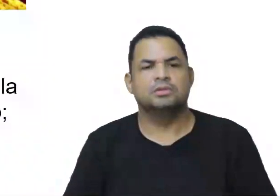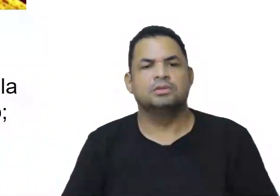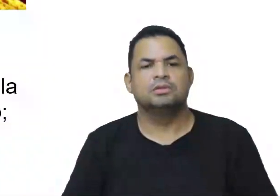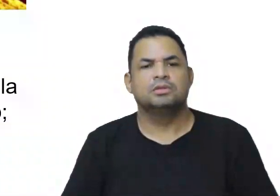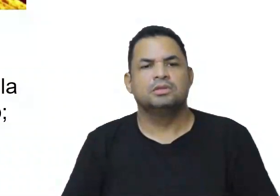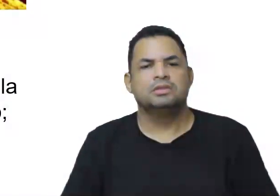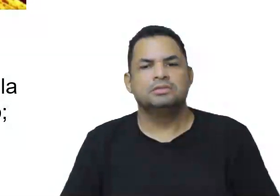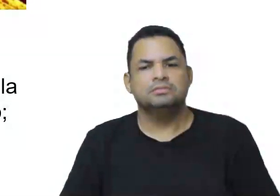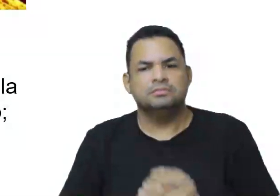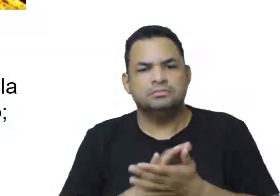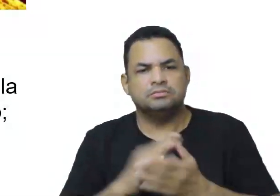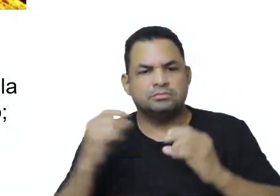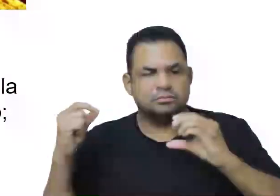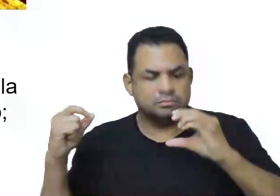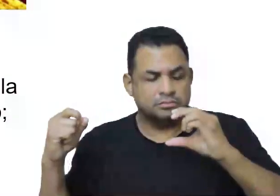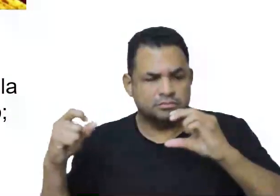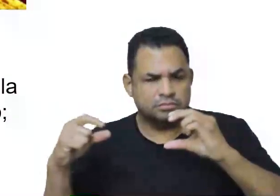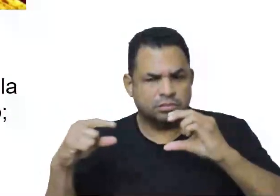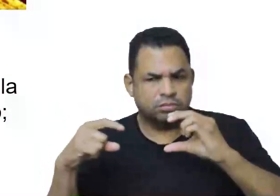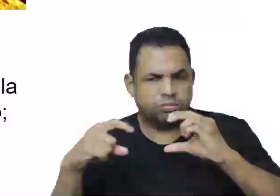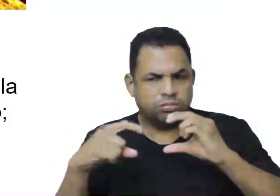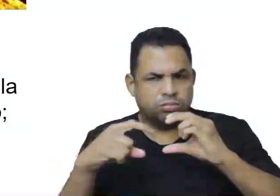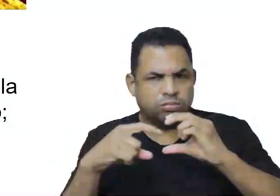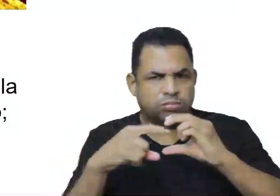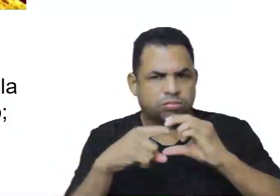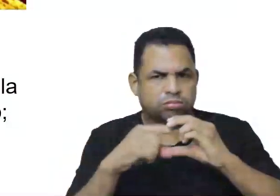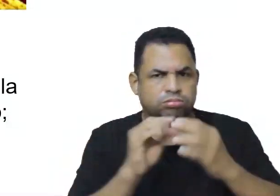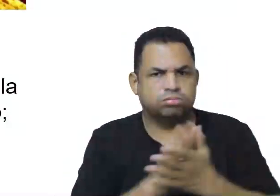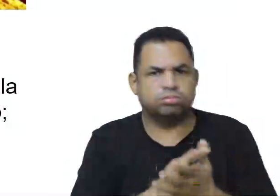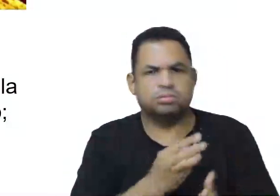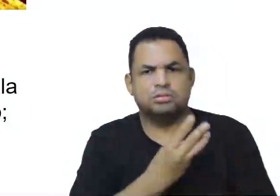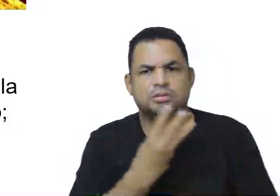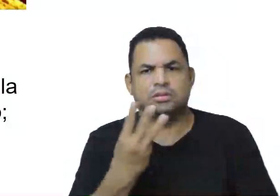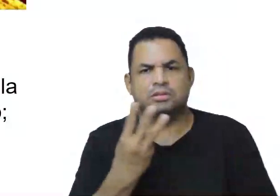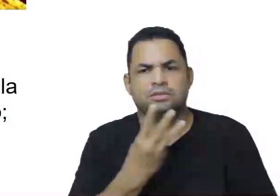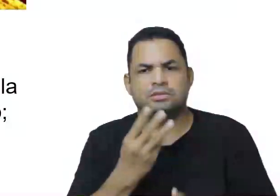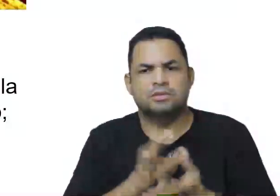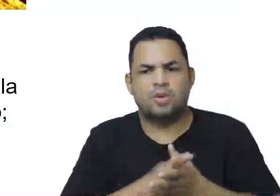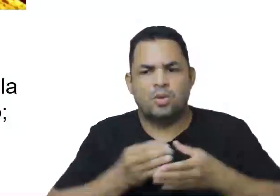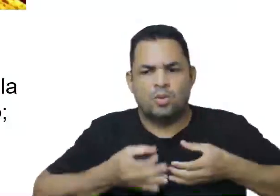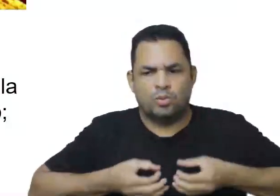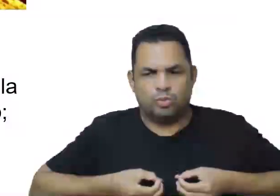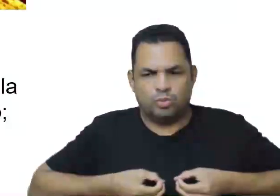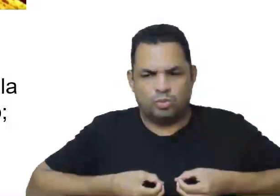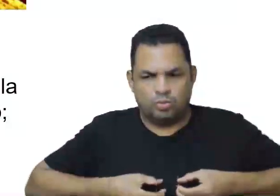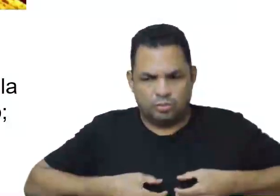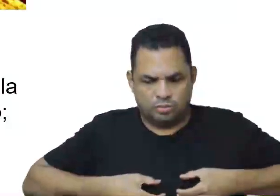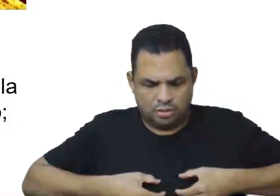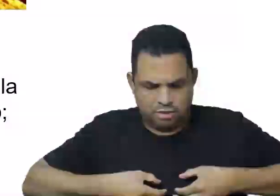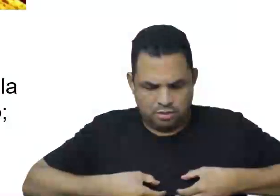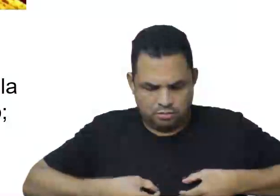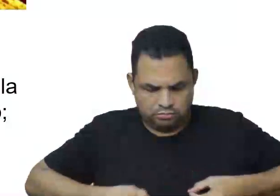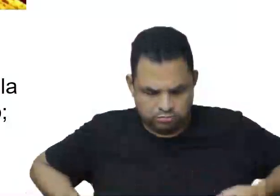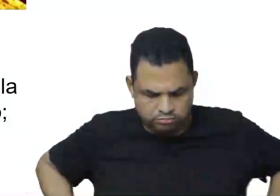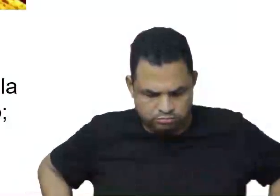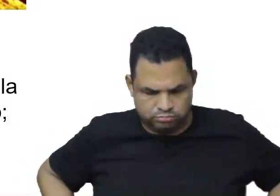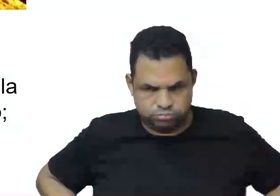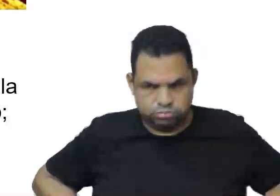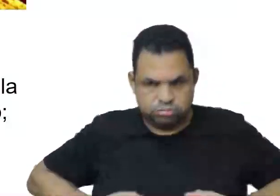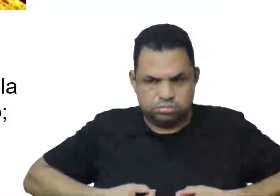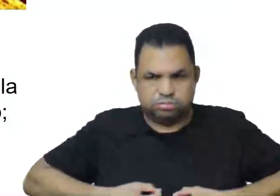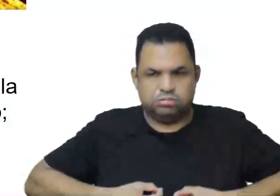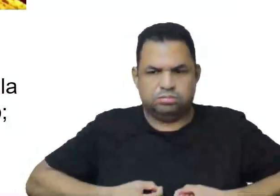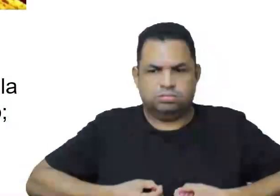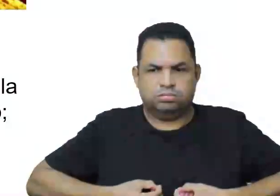Então a fecundação ocorre na terceira porção da tuba uterina. Isso aqui é interessante, pessoal. Ó, eu vou desenhar aqui no meio